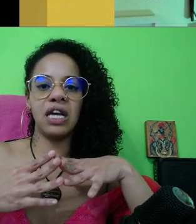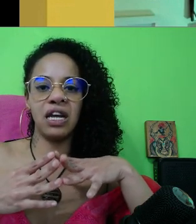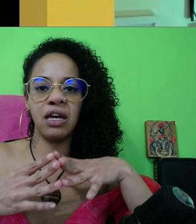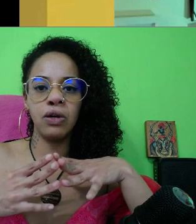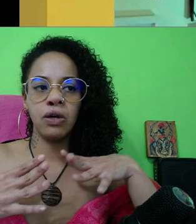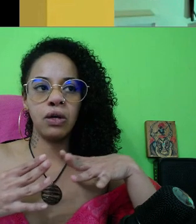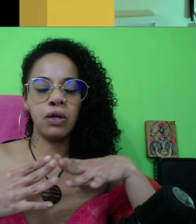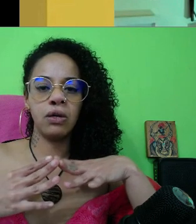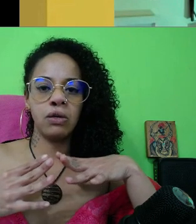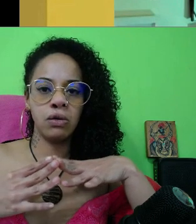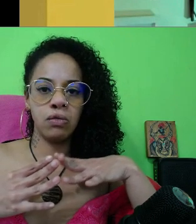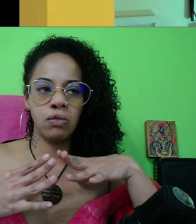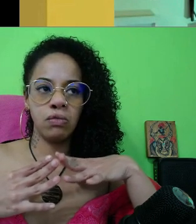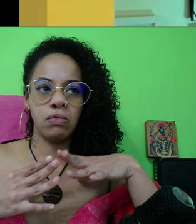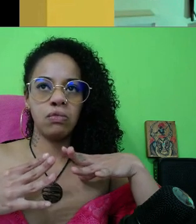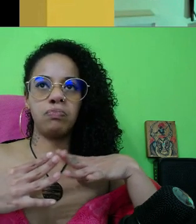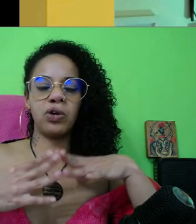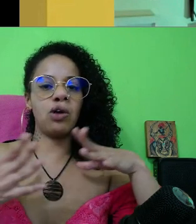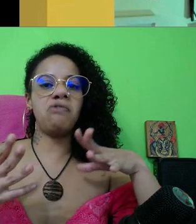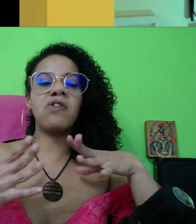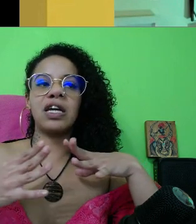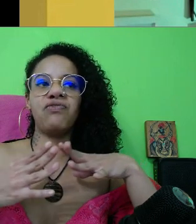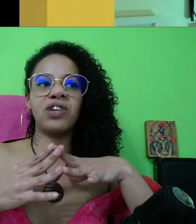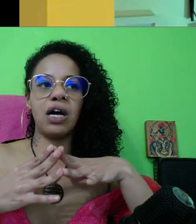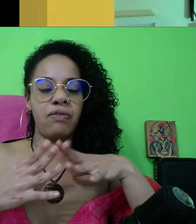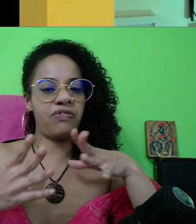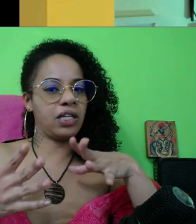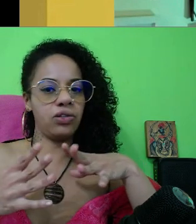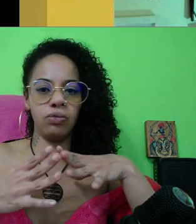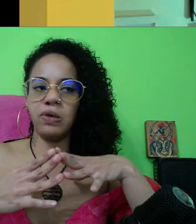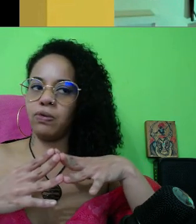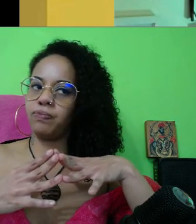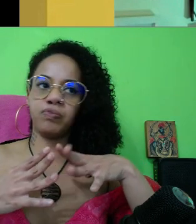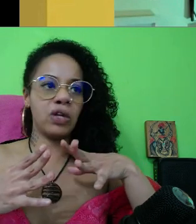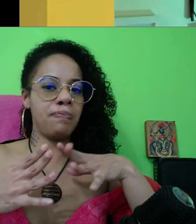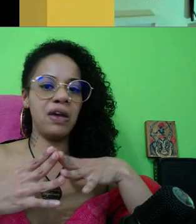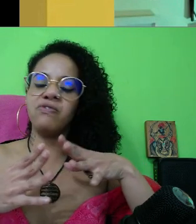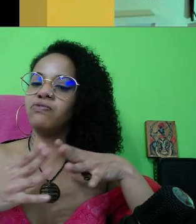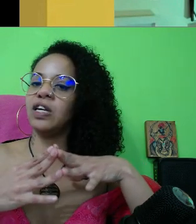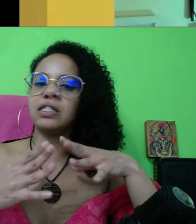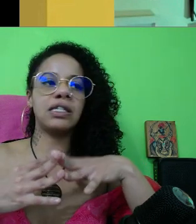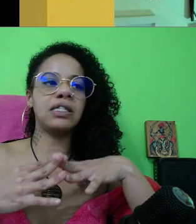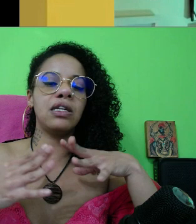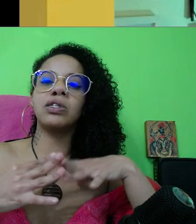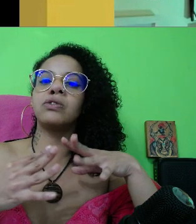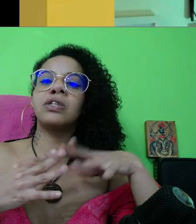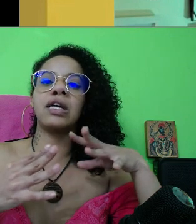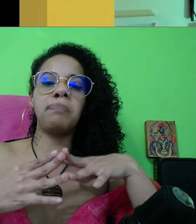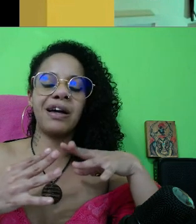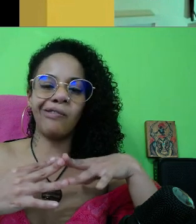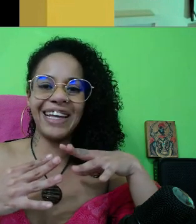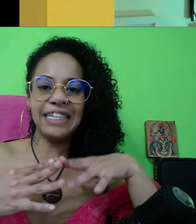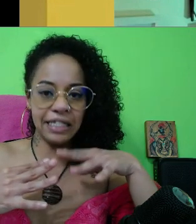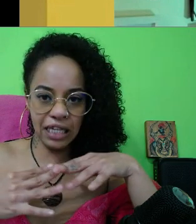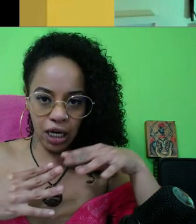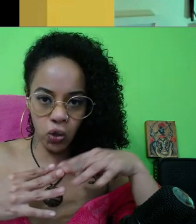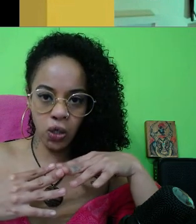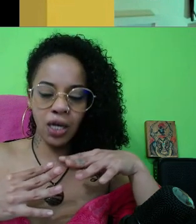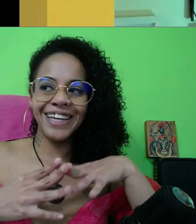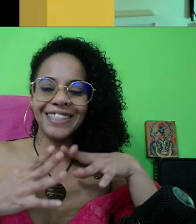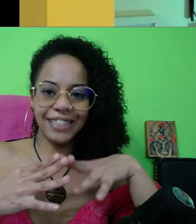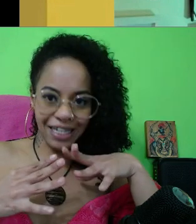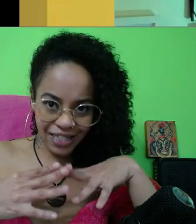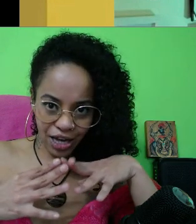você né porque eu não vou aqui ficar falando o meu da minha vivência que senão vocês vão ter que pegar um